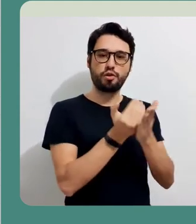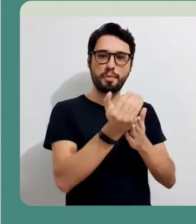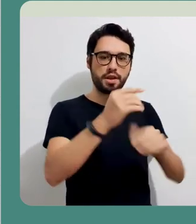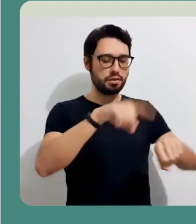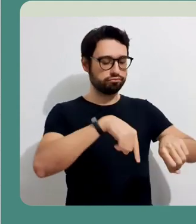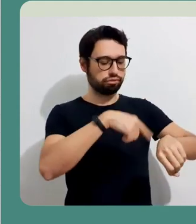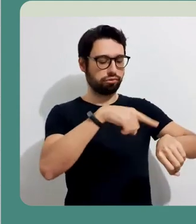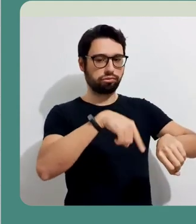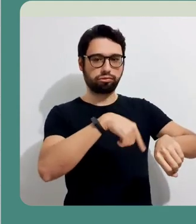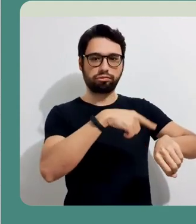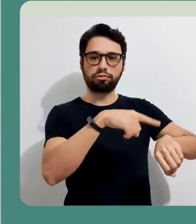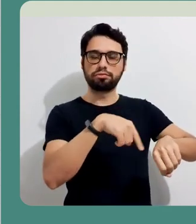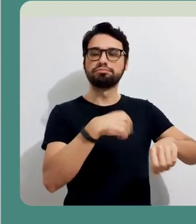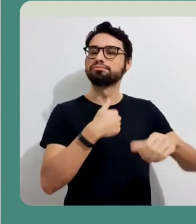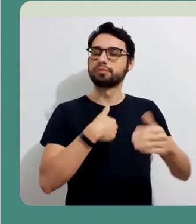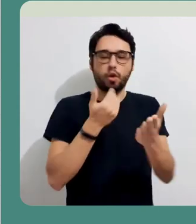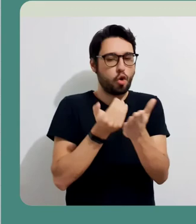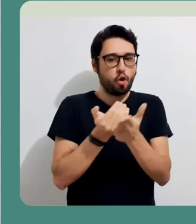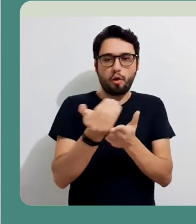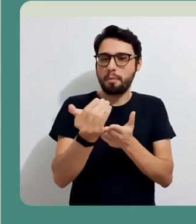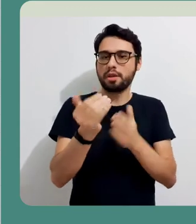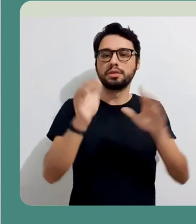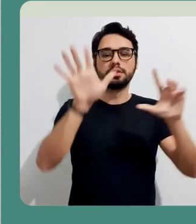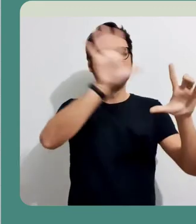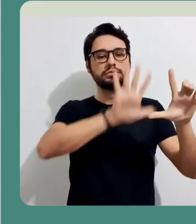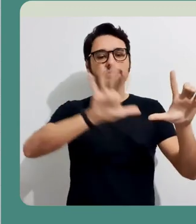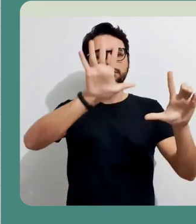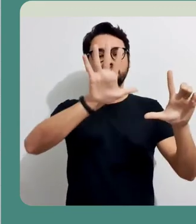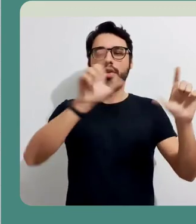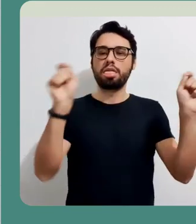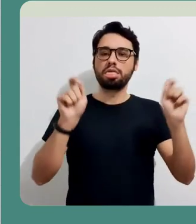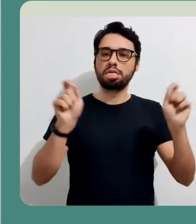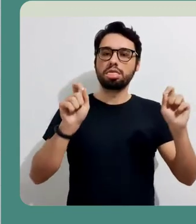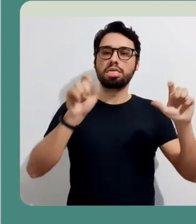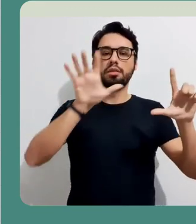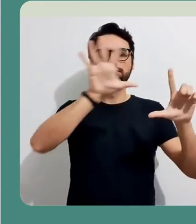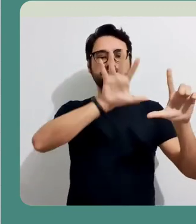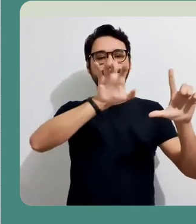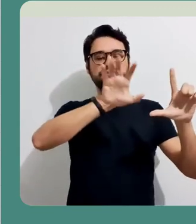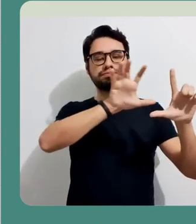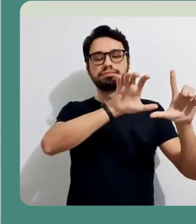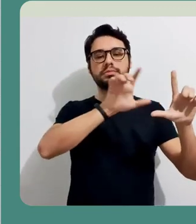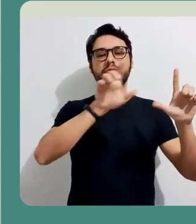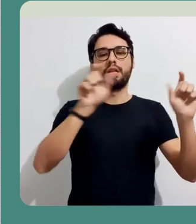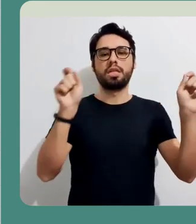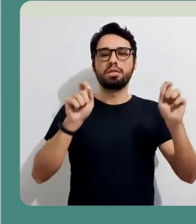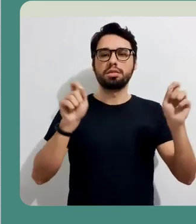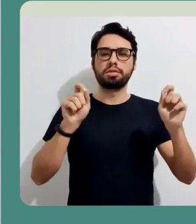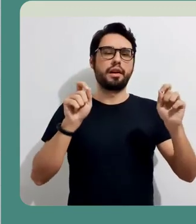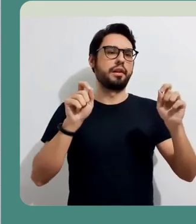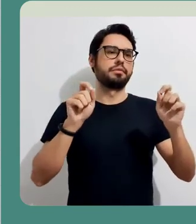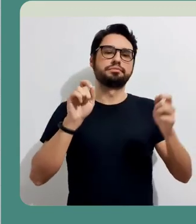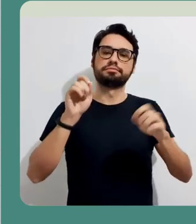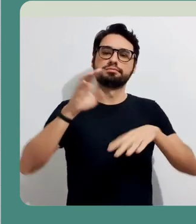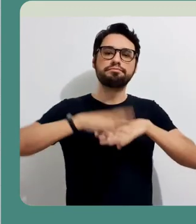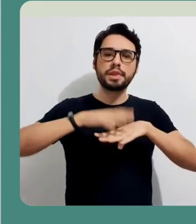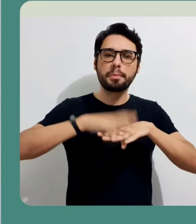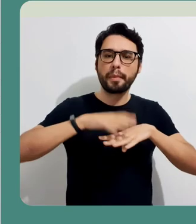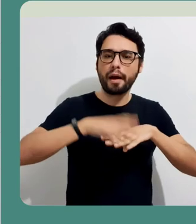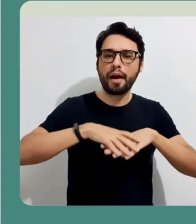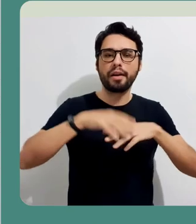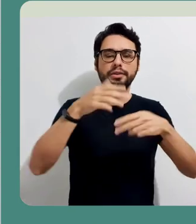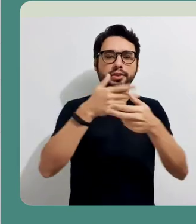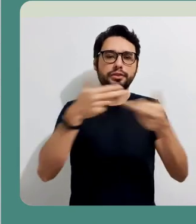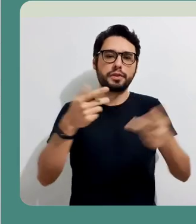eu consigo visualizar o tempo de gravação Então a partir desse momento você pode trabalhar com as ferramentas a mão livre